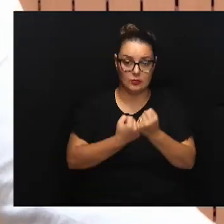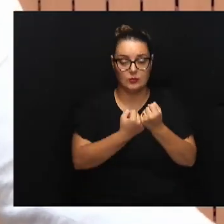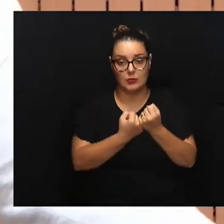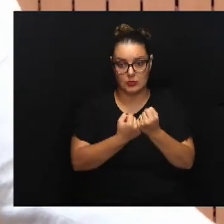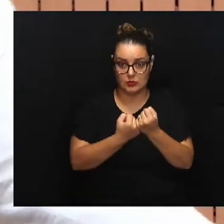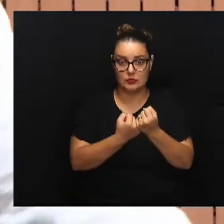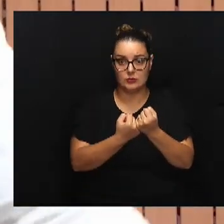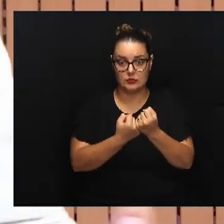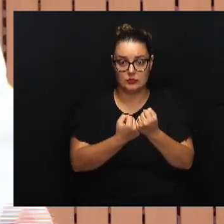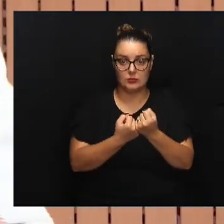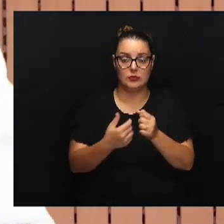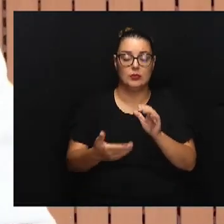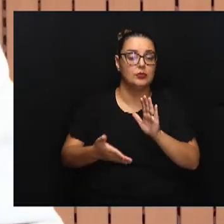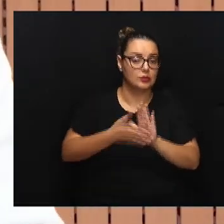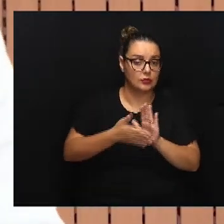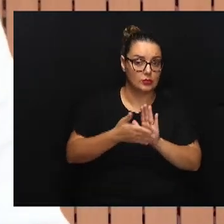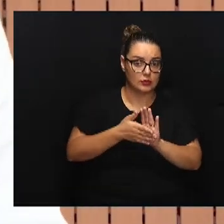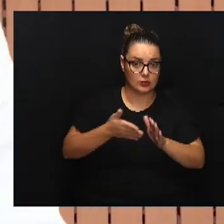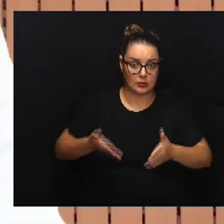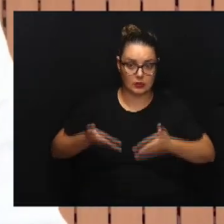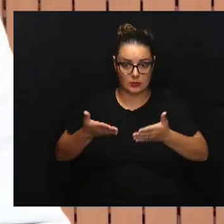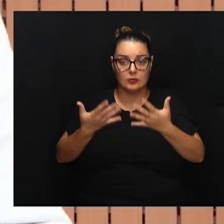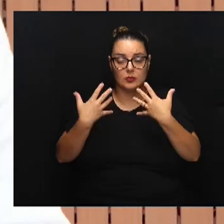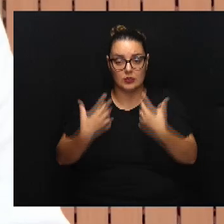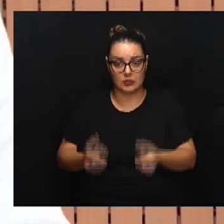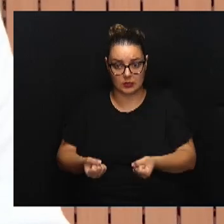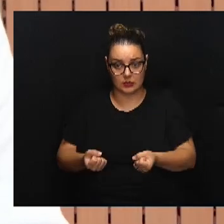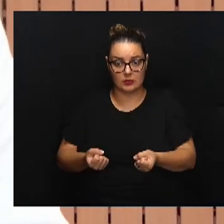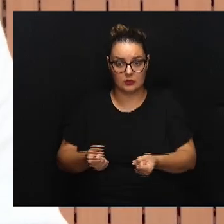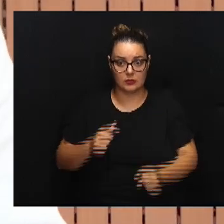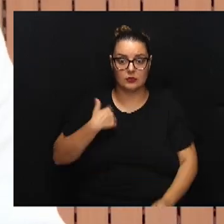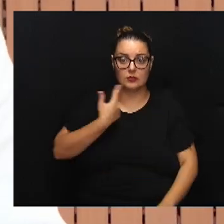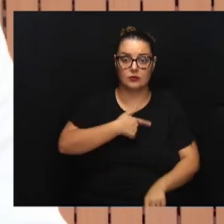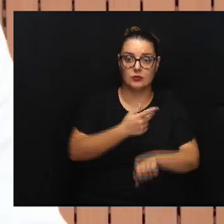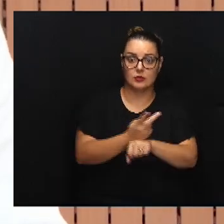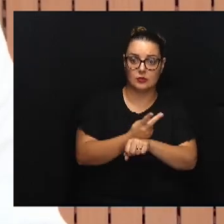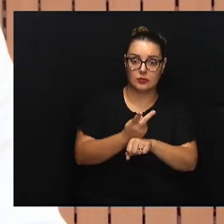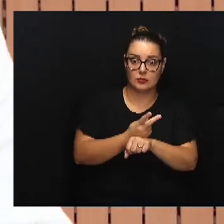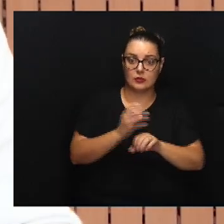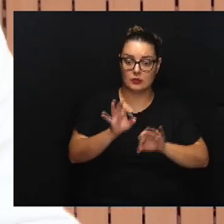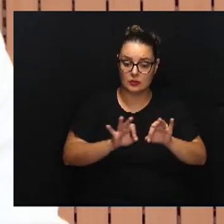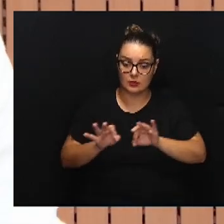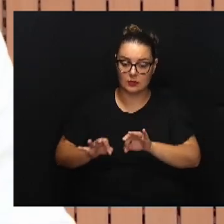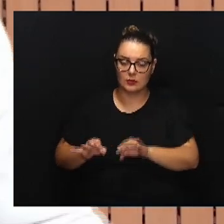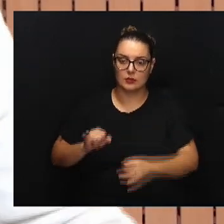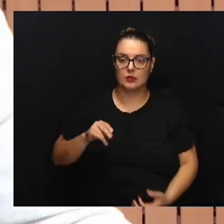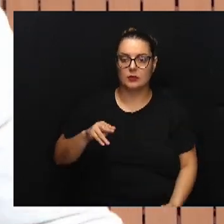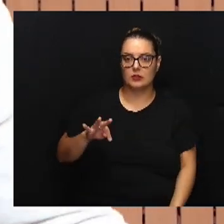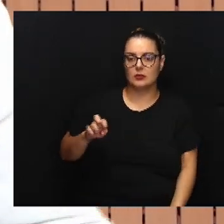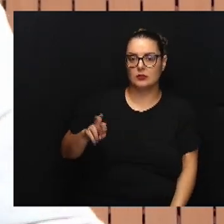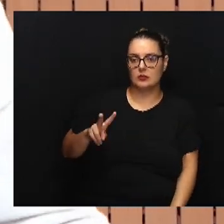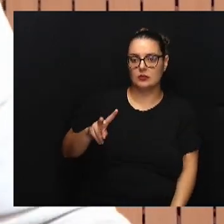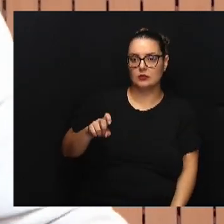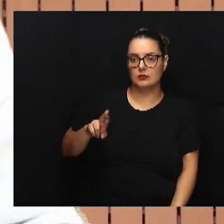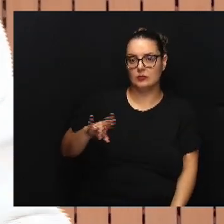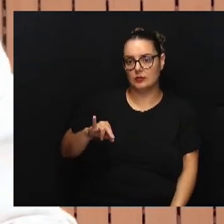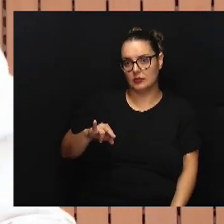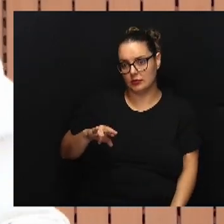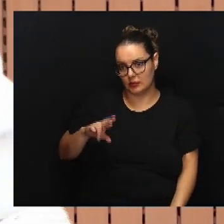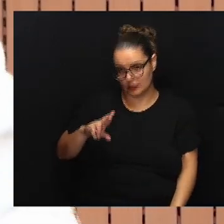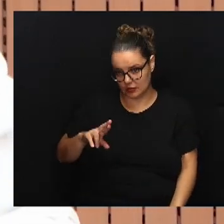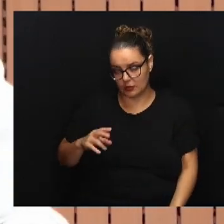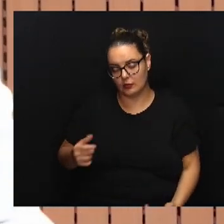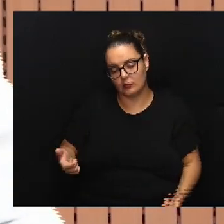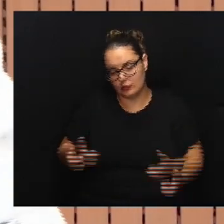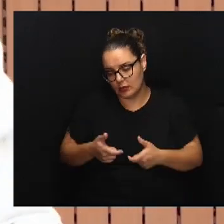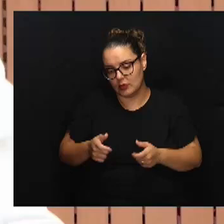Então, as propostas que serão recebidas, nós procuramos mexer e intervir o mínimo possível na